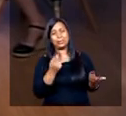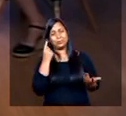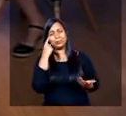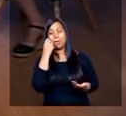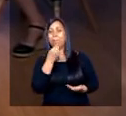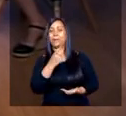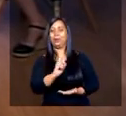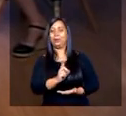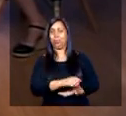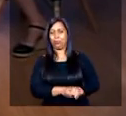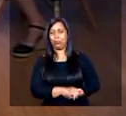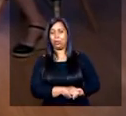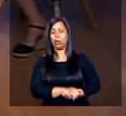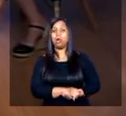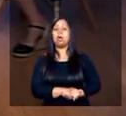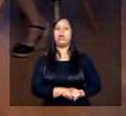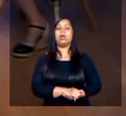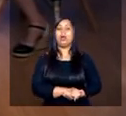bem isso. Aí